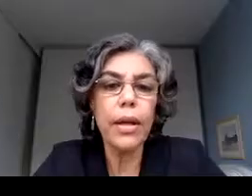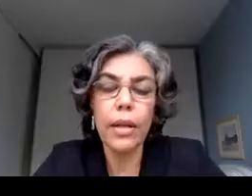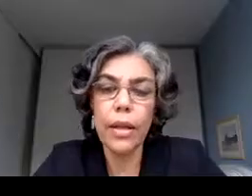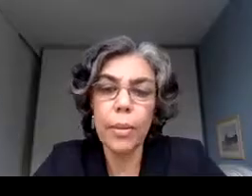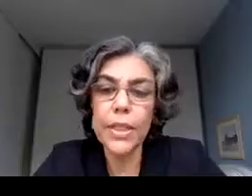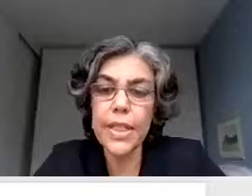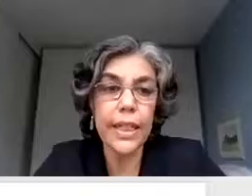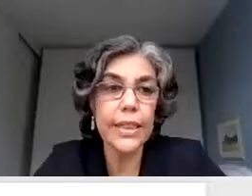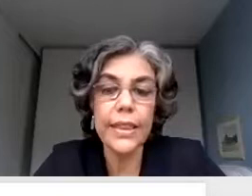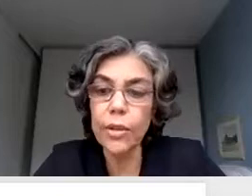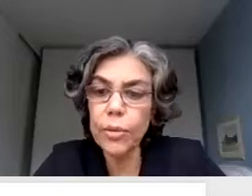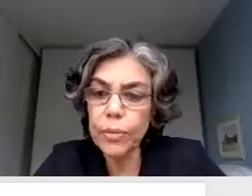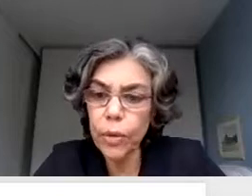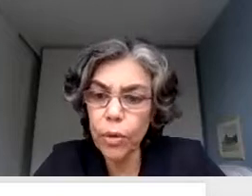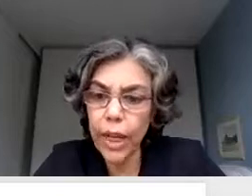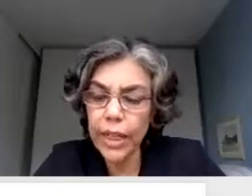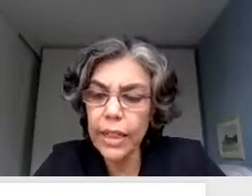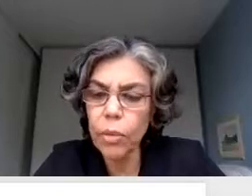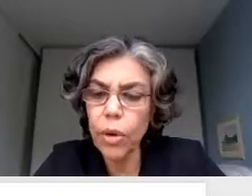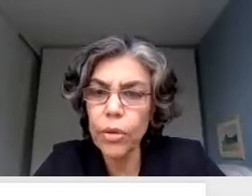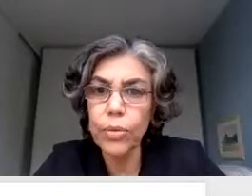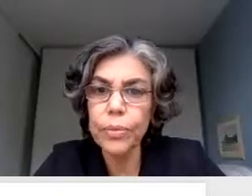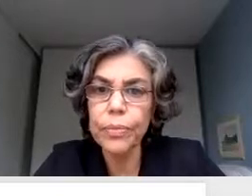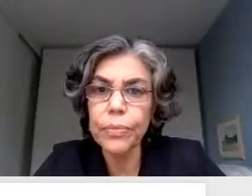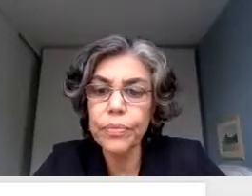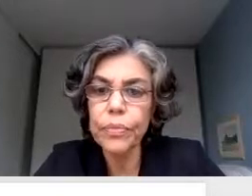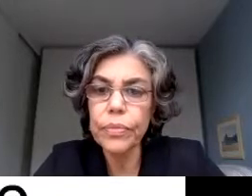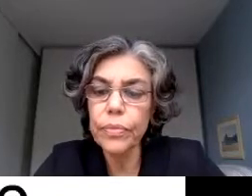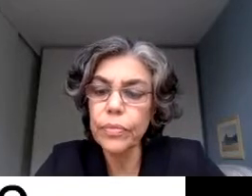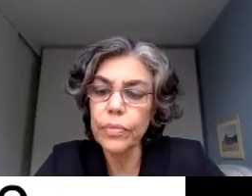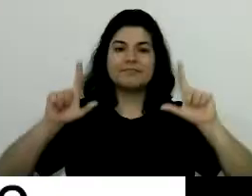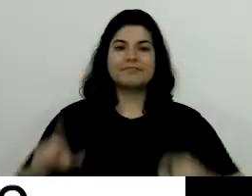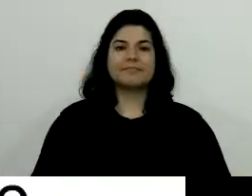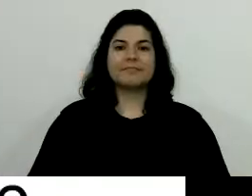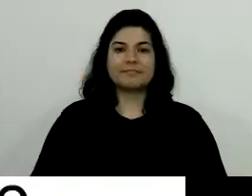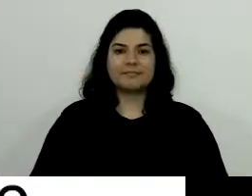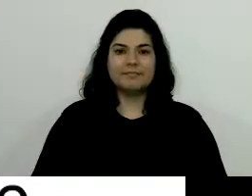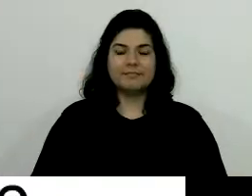a minha apresentação, colocar aqui no modo.